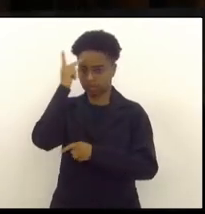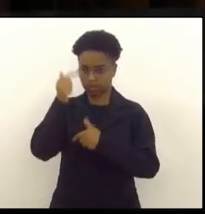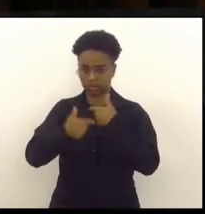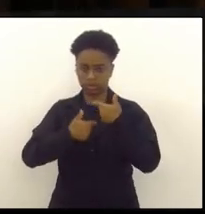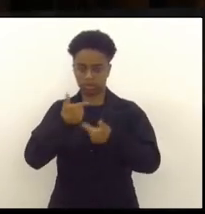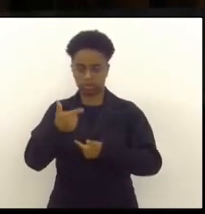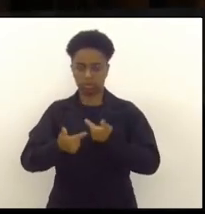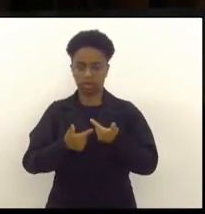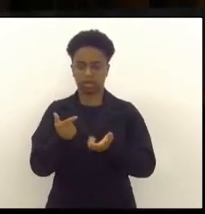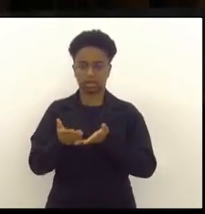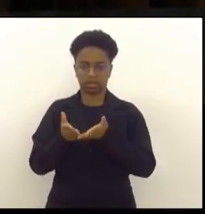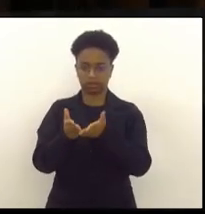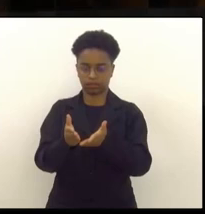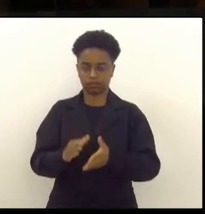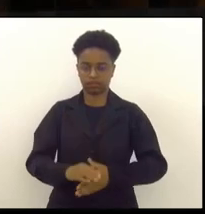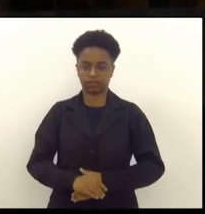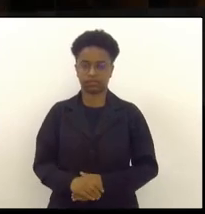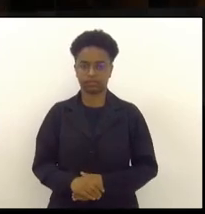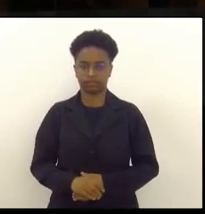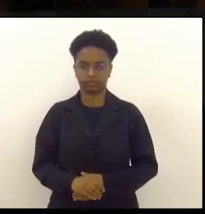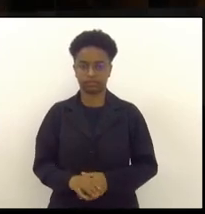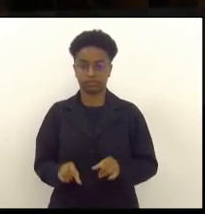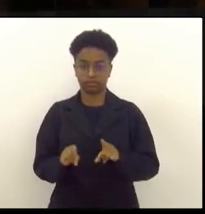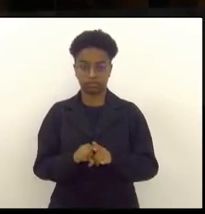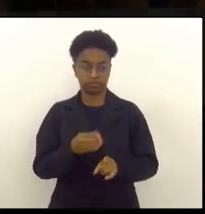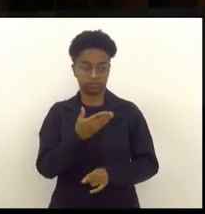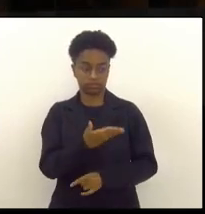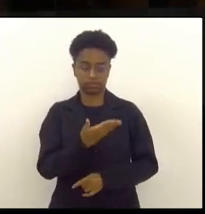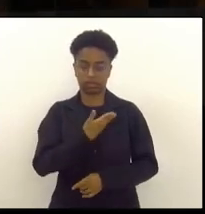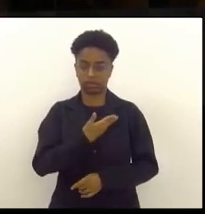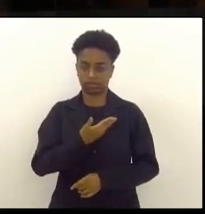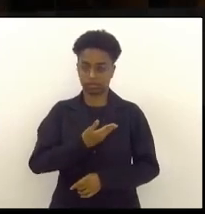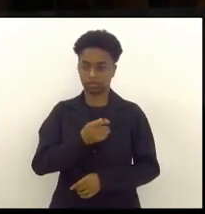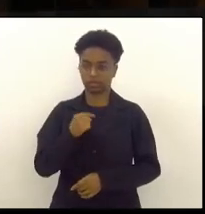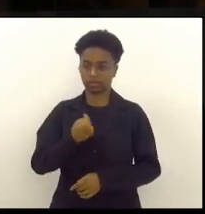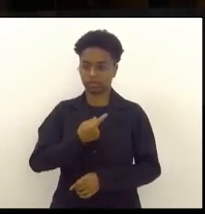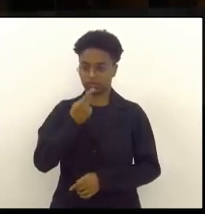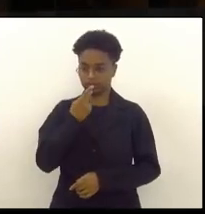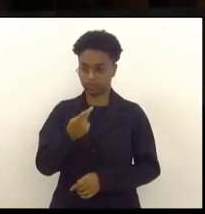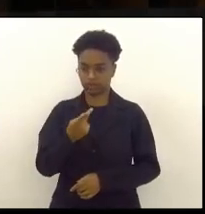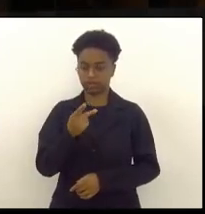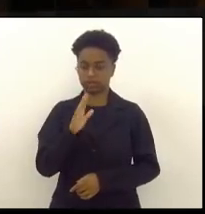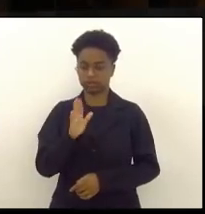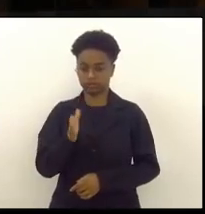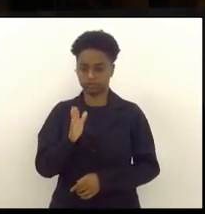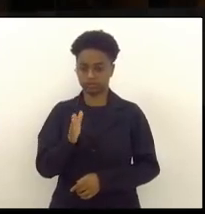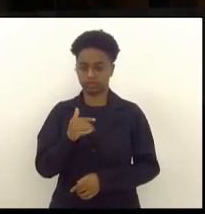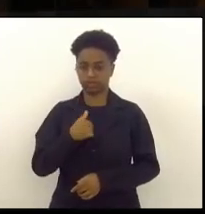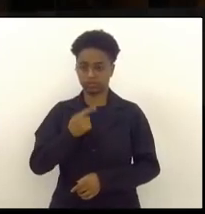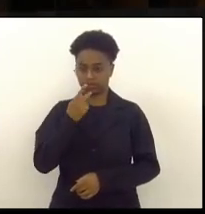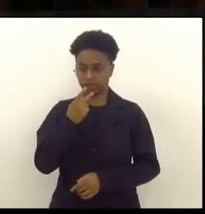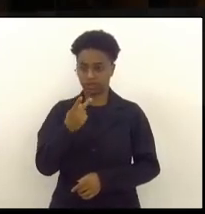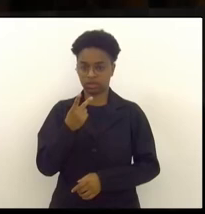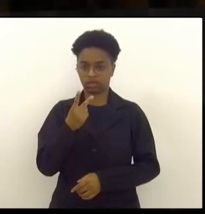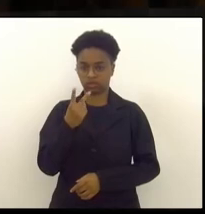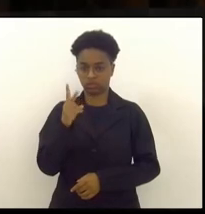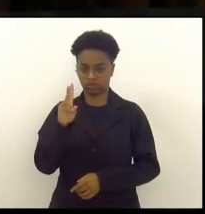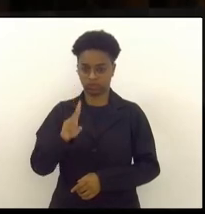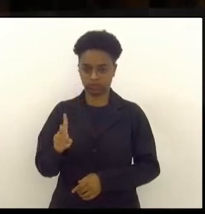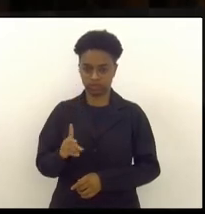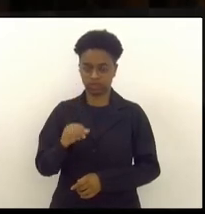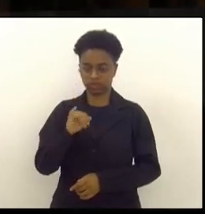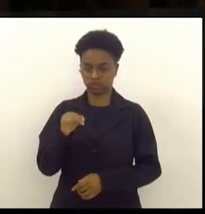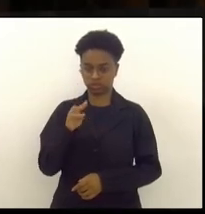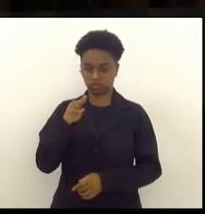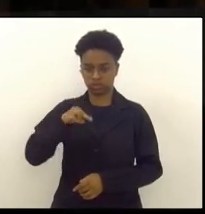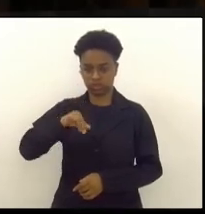offshore. Nossa colega já citada, Júnia, eu citei Júnia duas vezes porque é a pessoa que